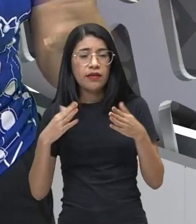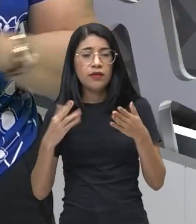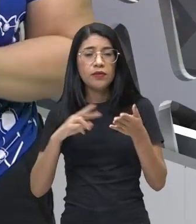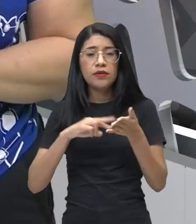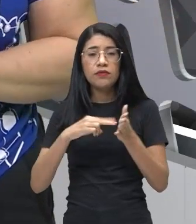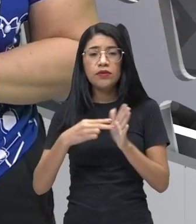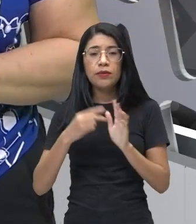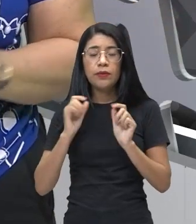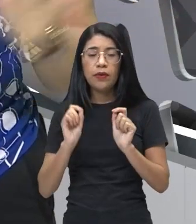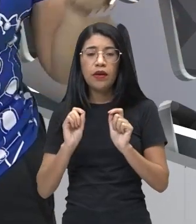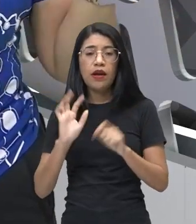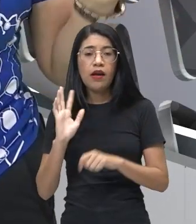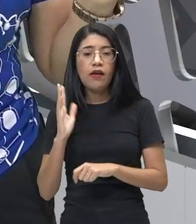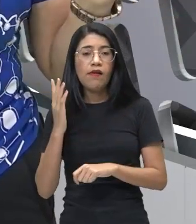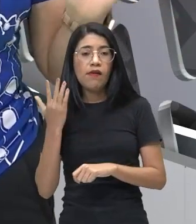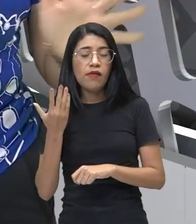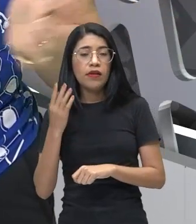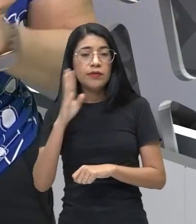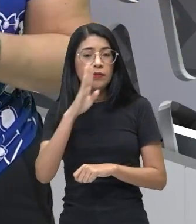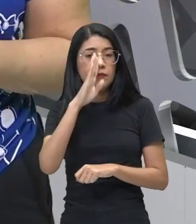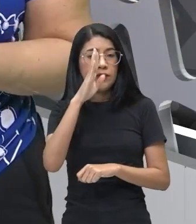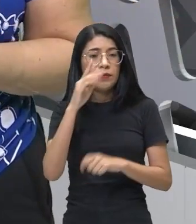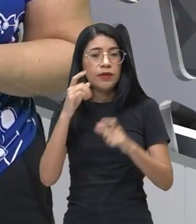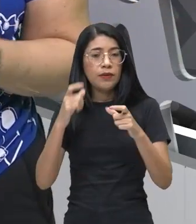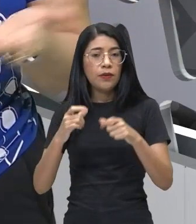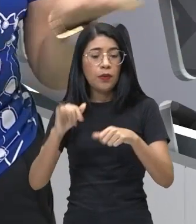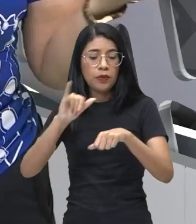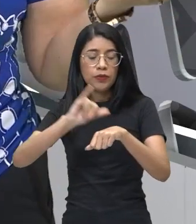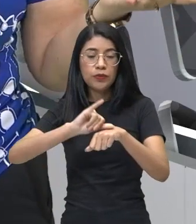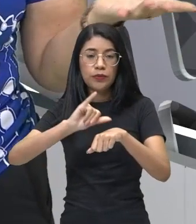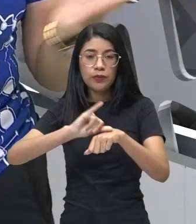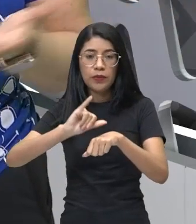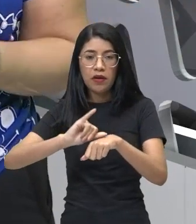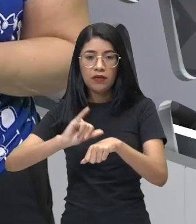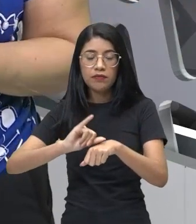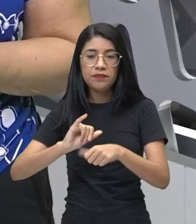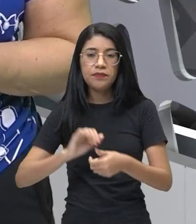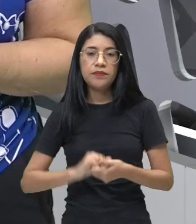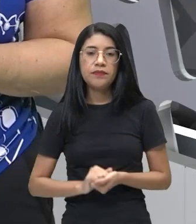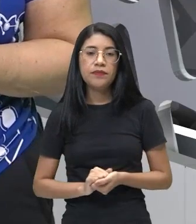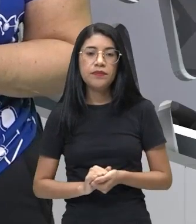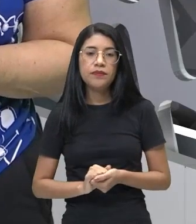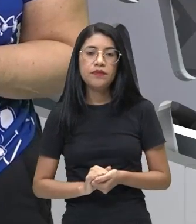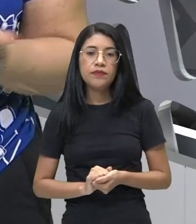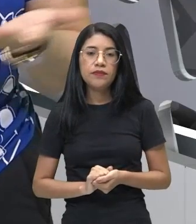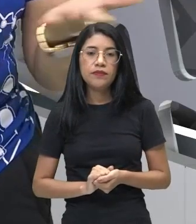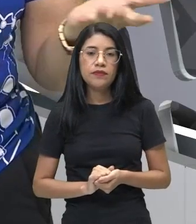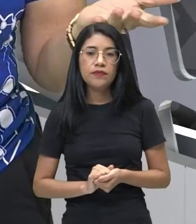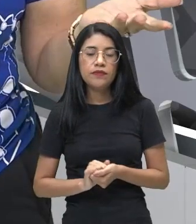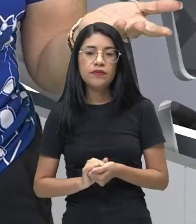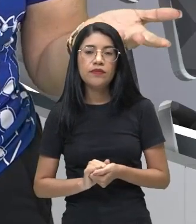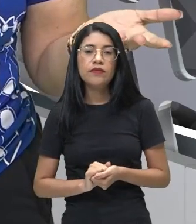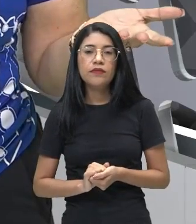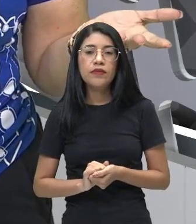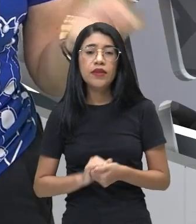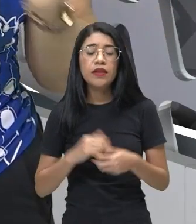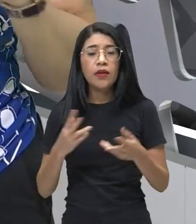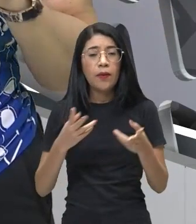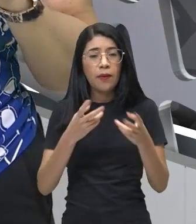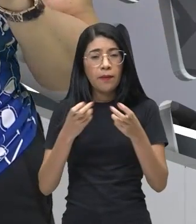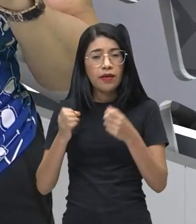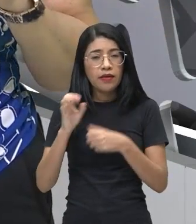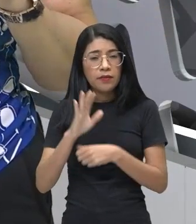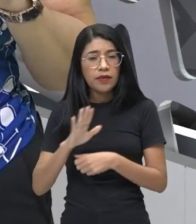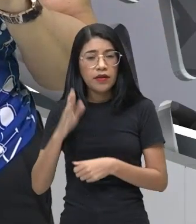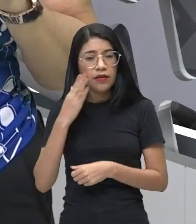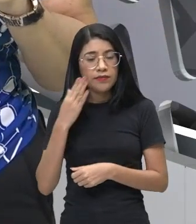quê? Que ela ocorre principalmente nos metais, que envolvem aí os condutores térmicos. Aí você observa, ó, o que eu